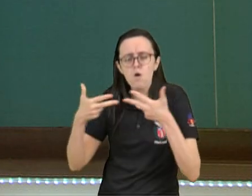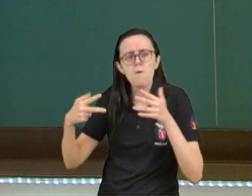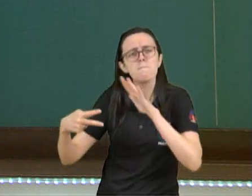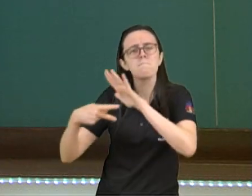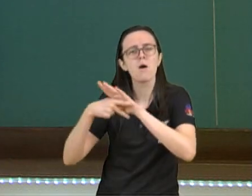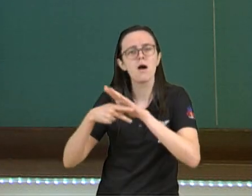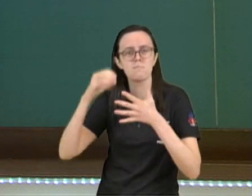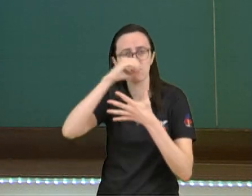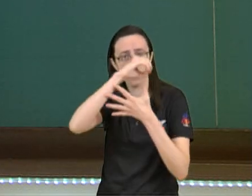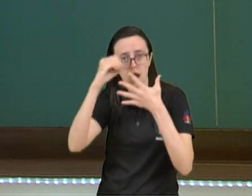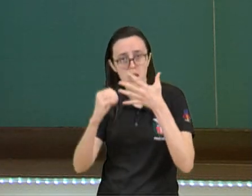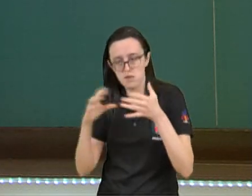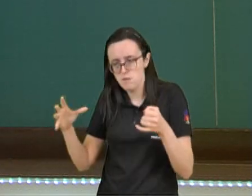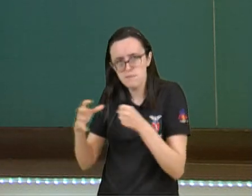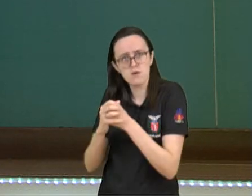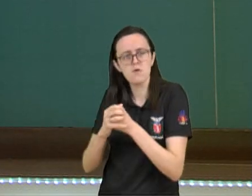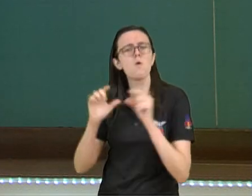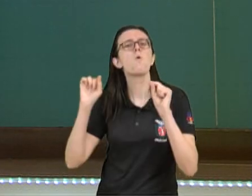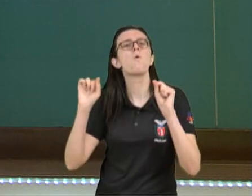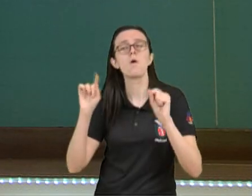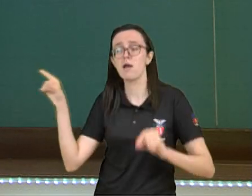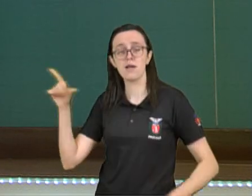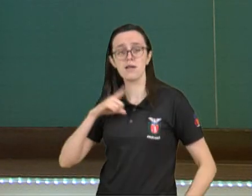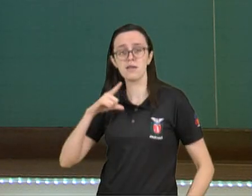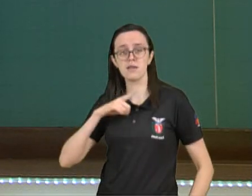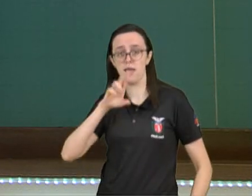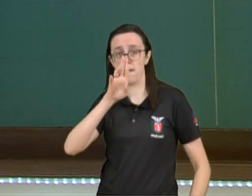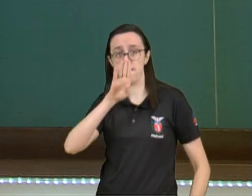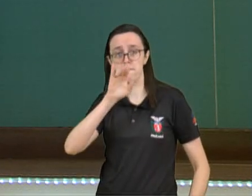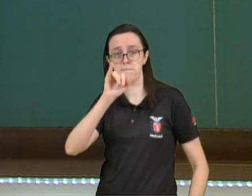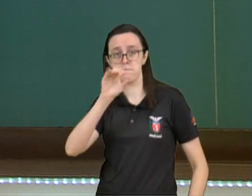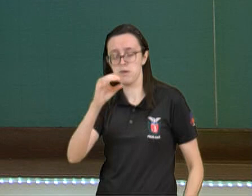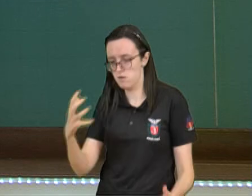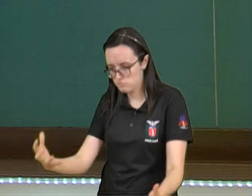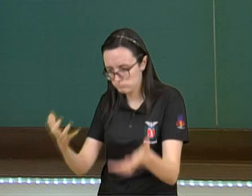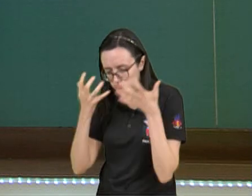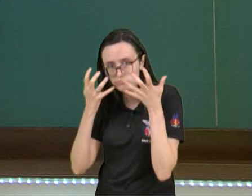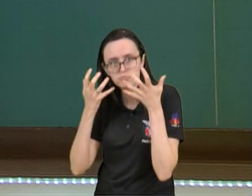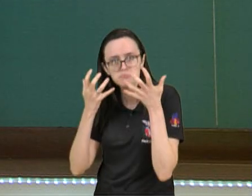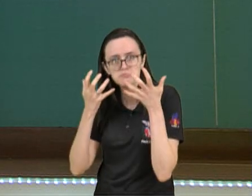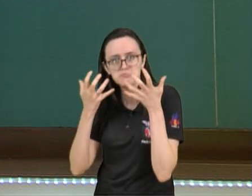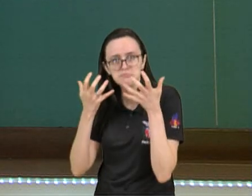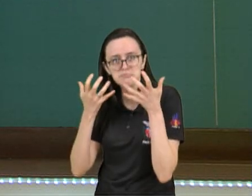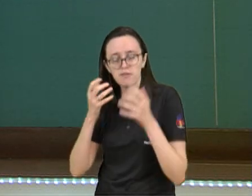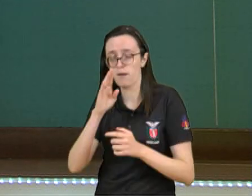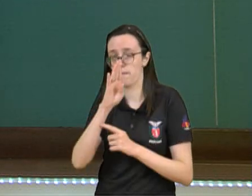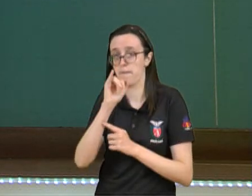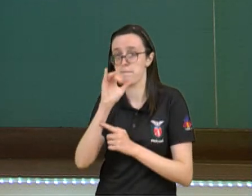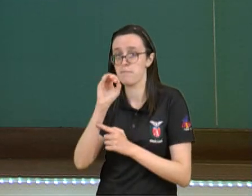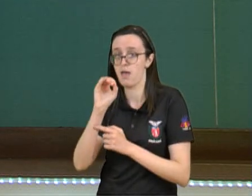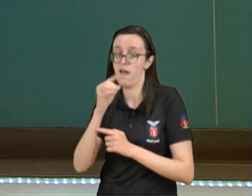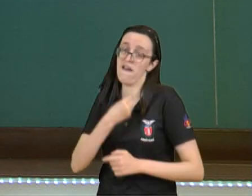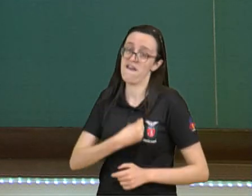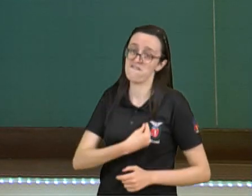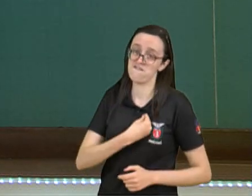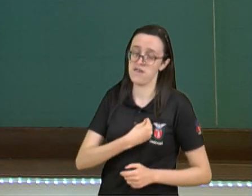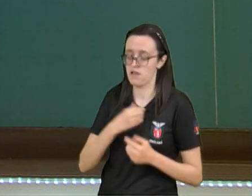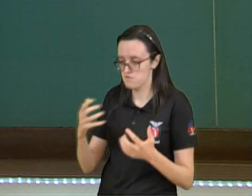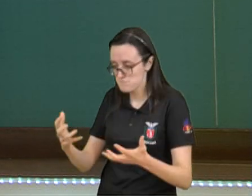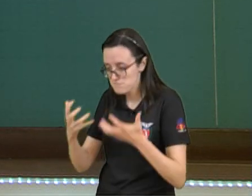Aqui eu tenho um fenômeno chamado bioluminescência. Bio, vida,